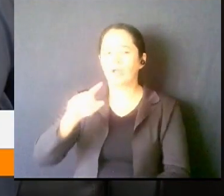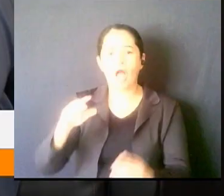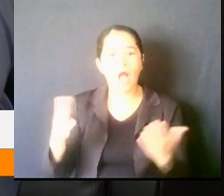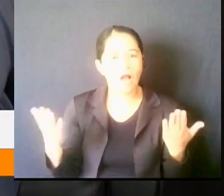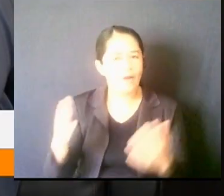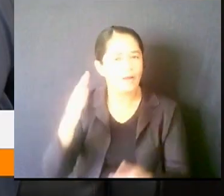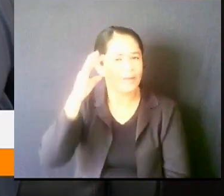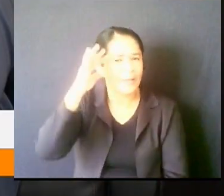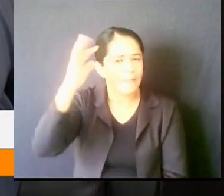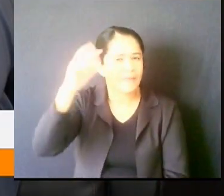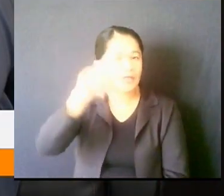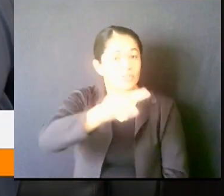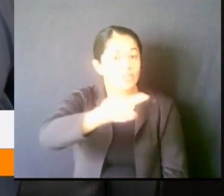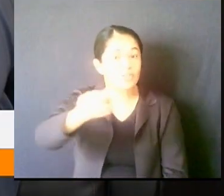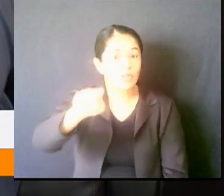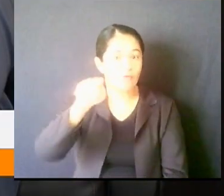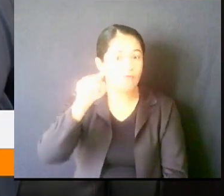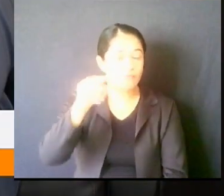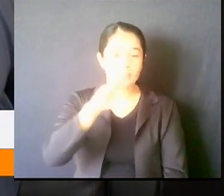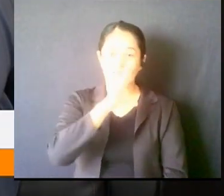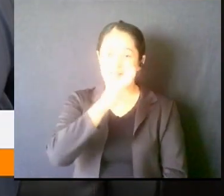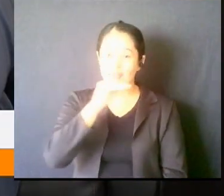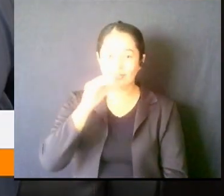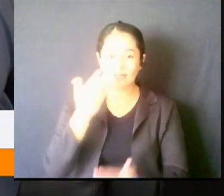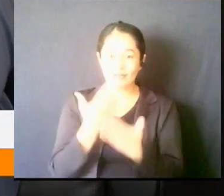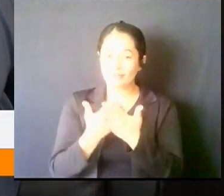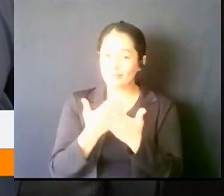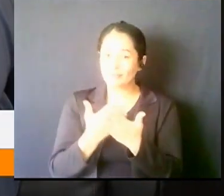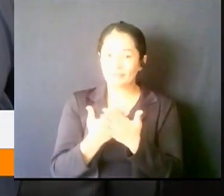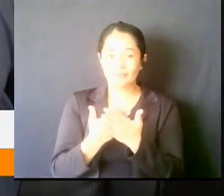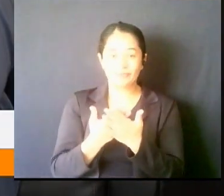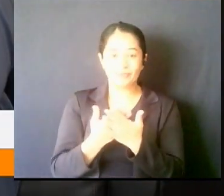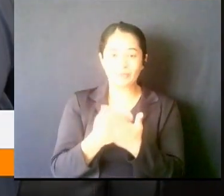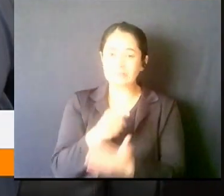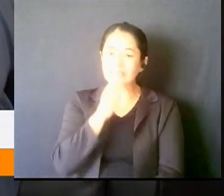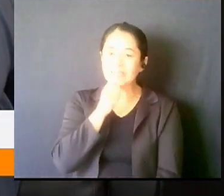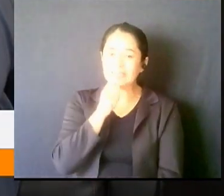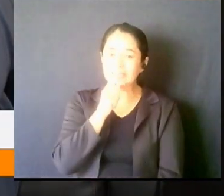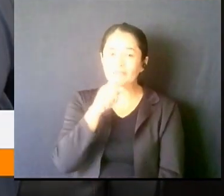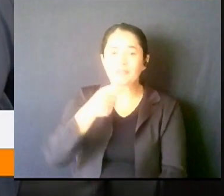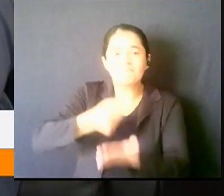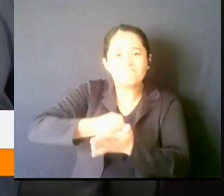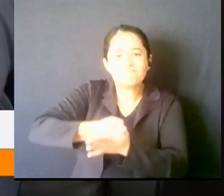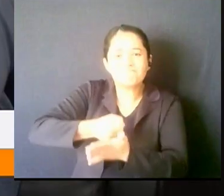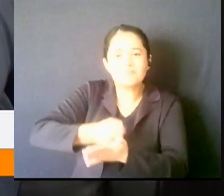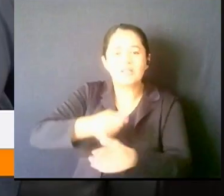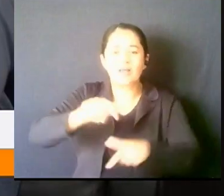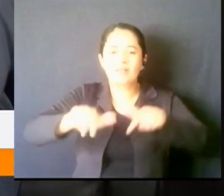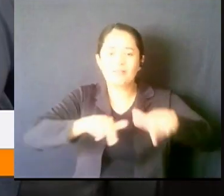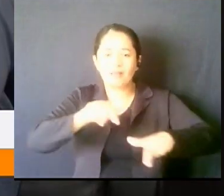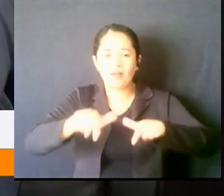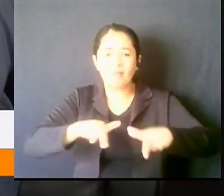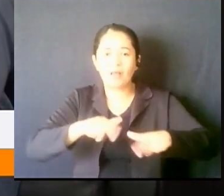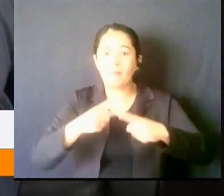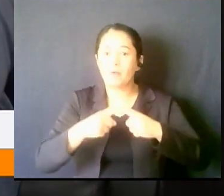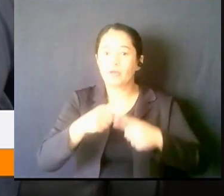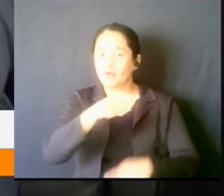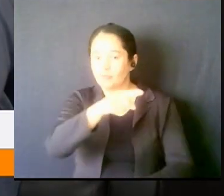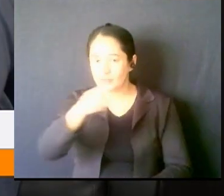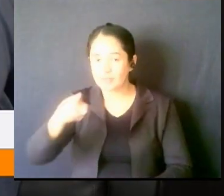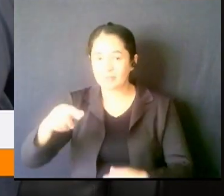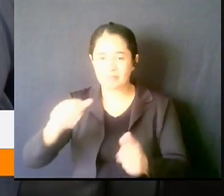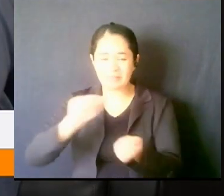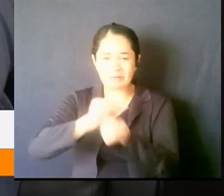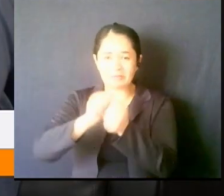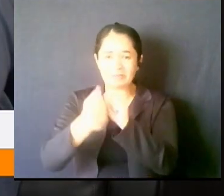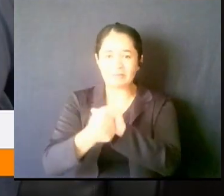terminou os estudos, você é obrigada a achar um emprego informal, porque você tem que adequar ali, então